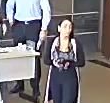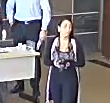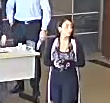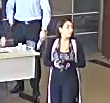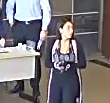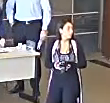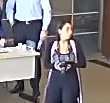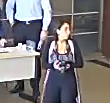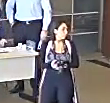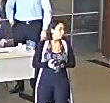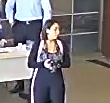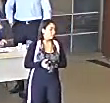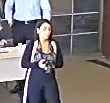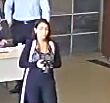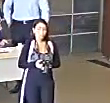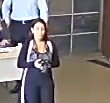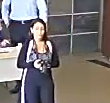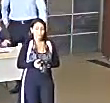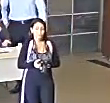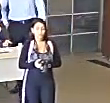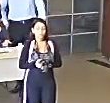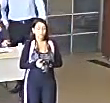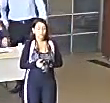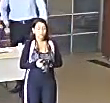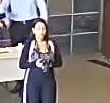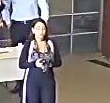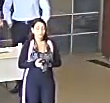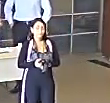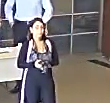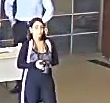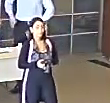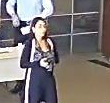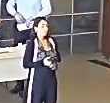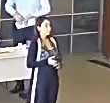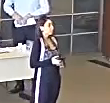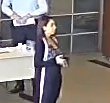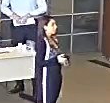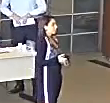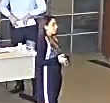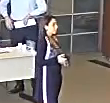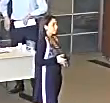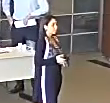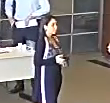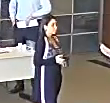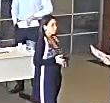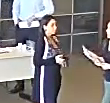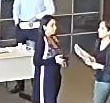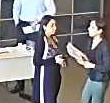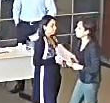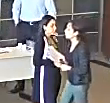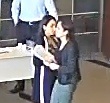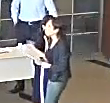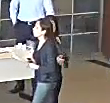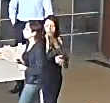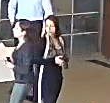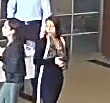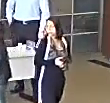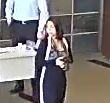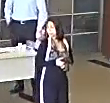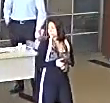que lutar para que a lei seja cumprida a lei já existe o deputado Betão diz que já deve ser a quarta ou quinta